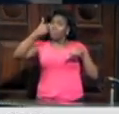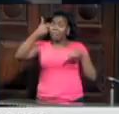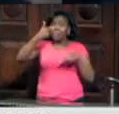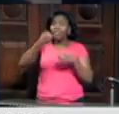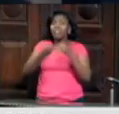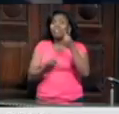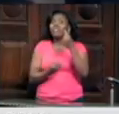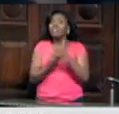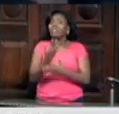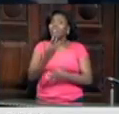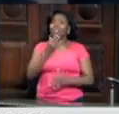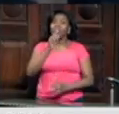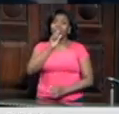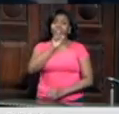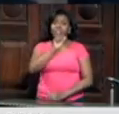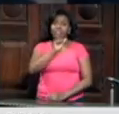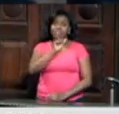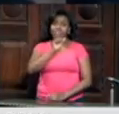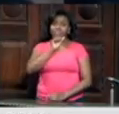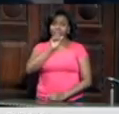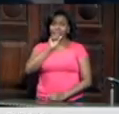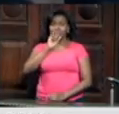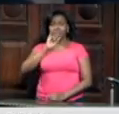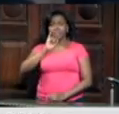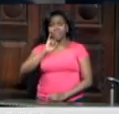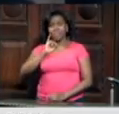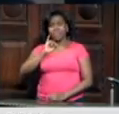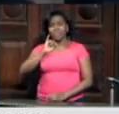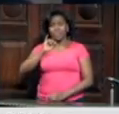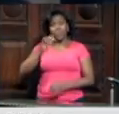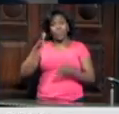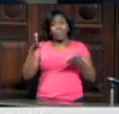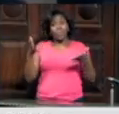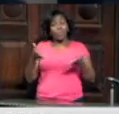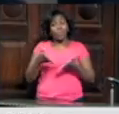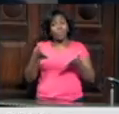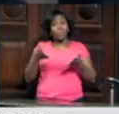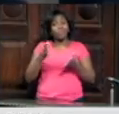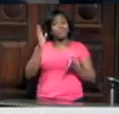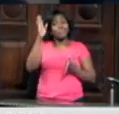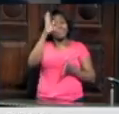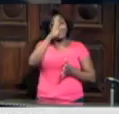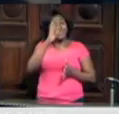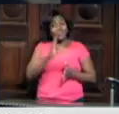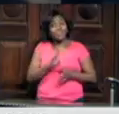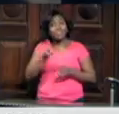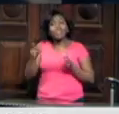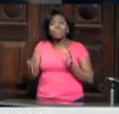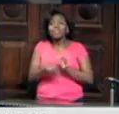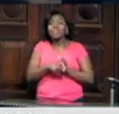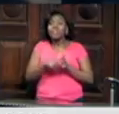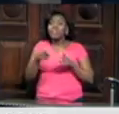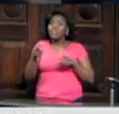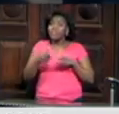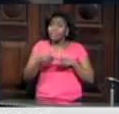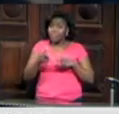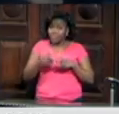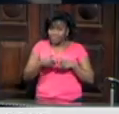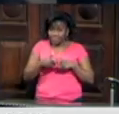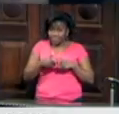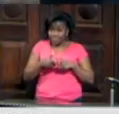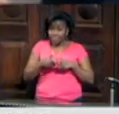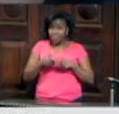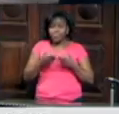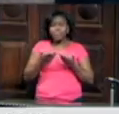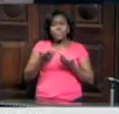fundou a Academia Imperial, hoje Nacional de Medicina, com o escopo